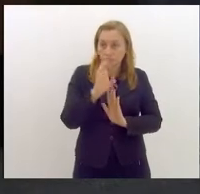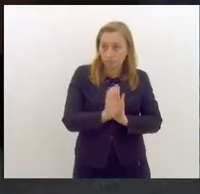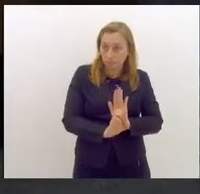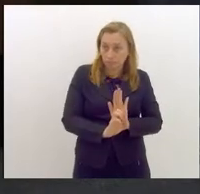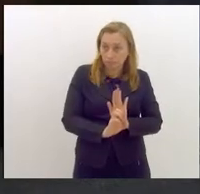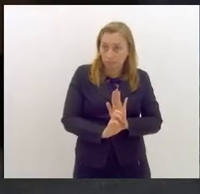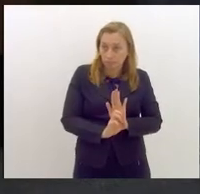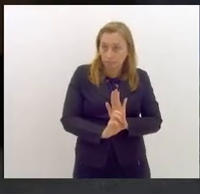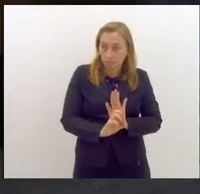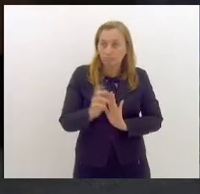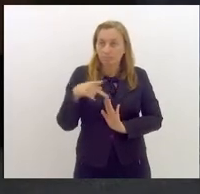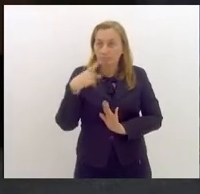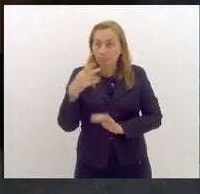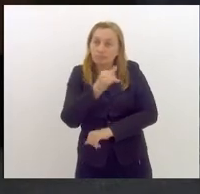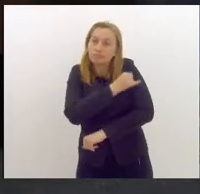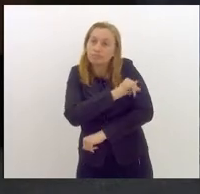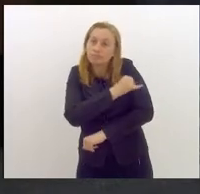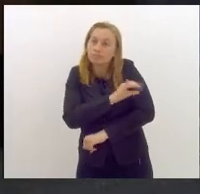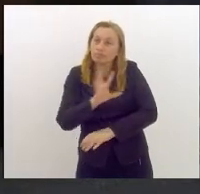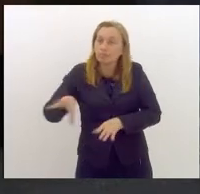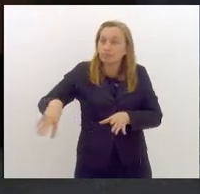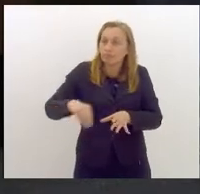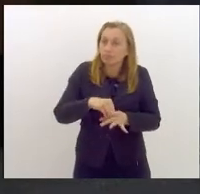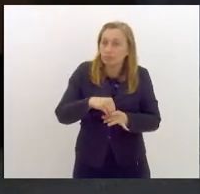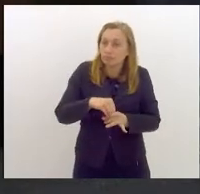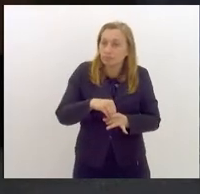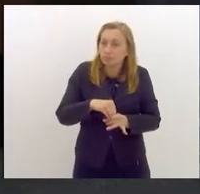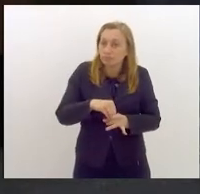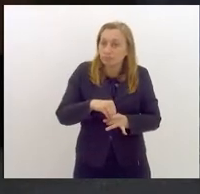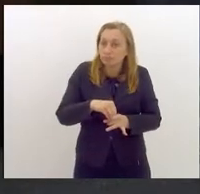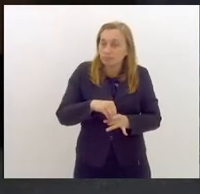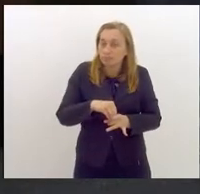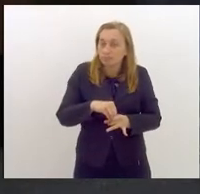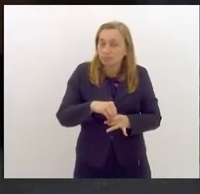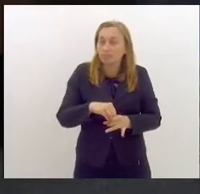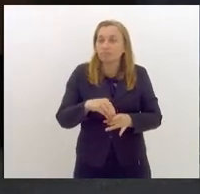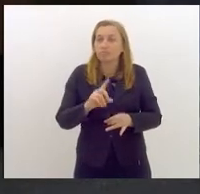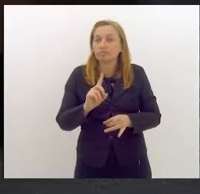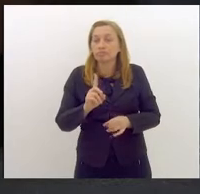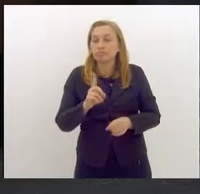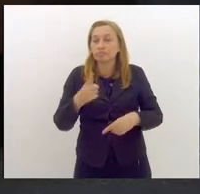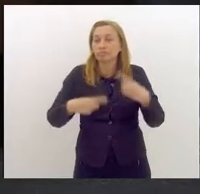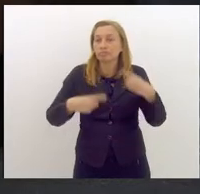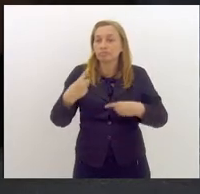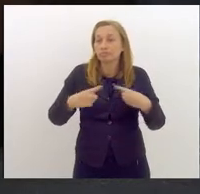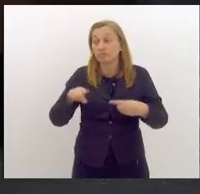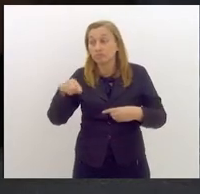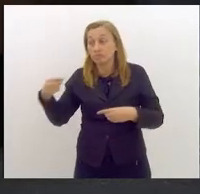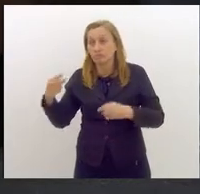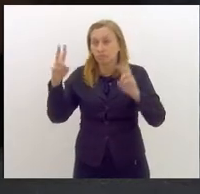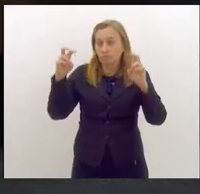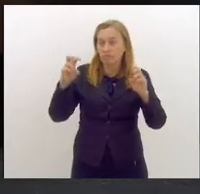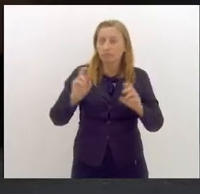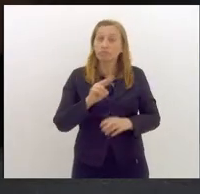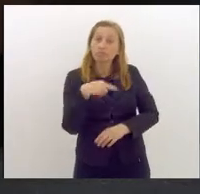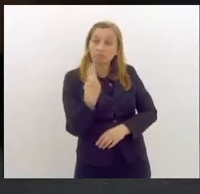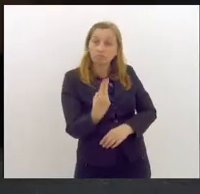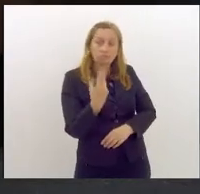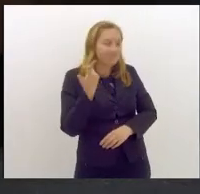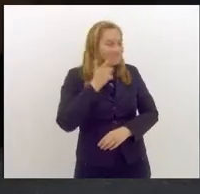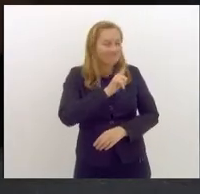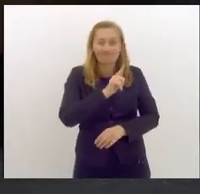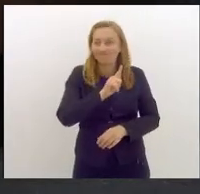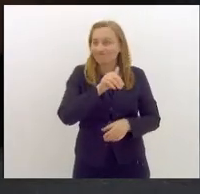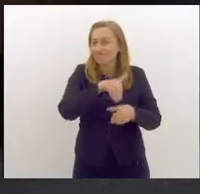dizendo que o rio passou a ser incluído sem entrar no debate sobre o passivo Você tá me entendendo ou a gente não vai conseguir